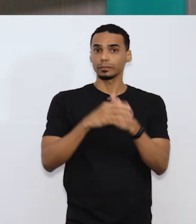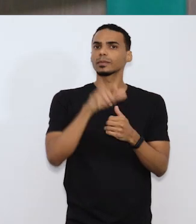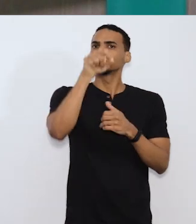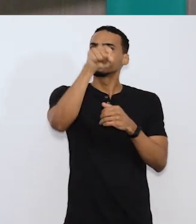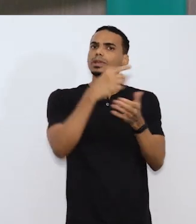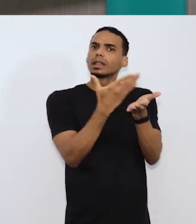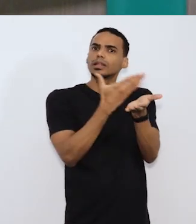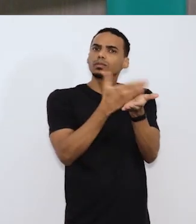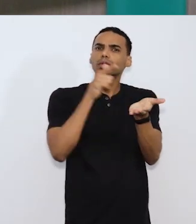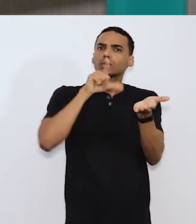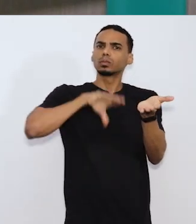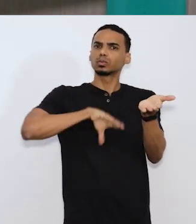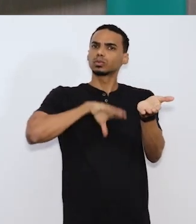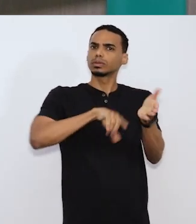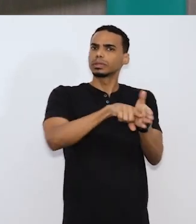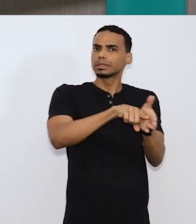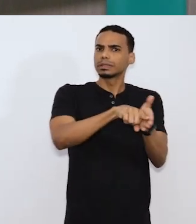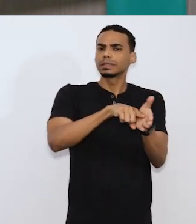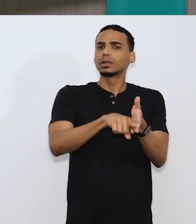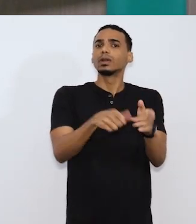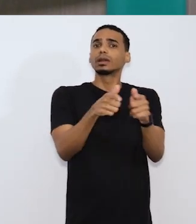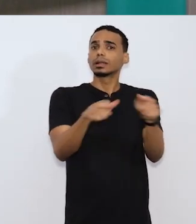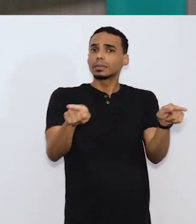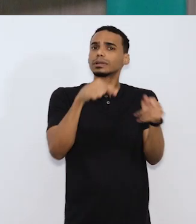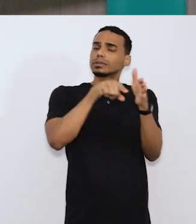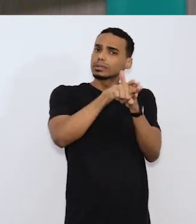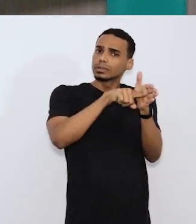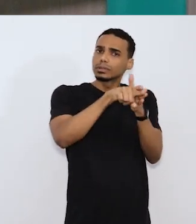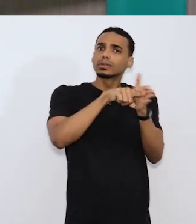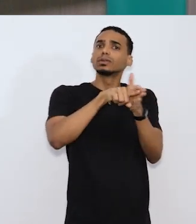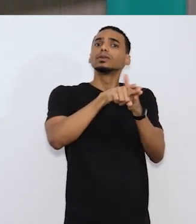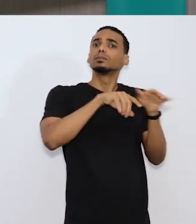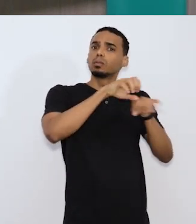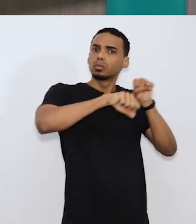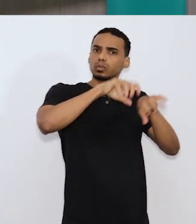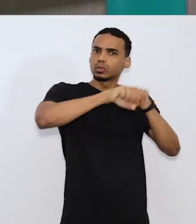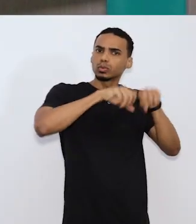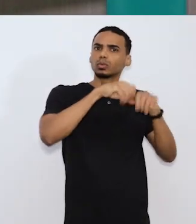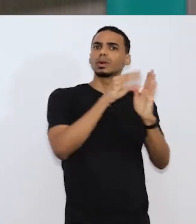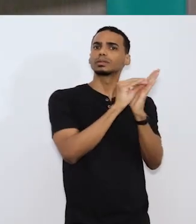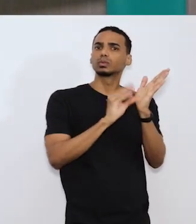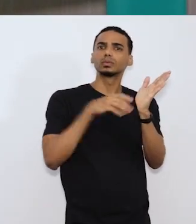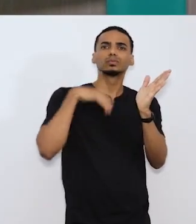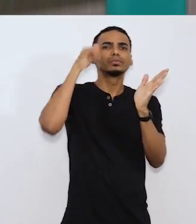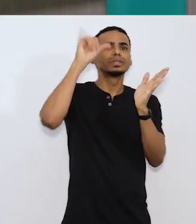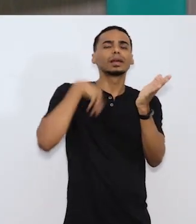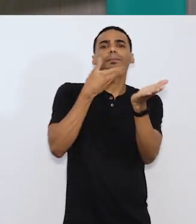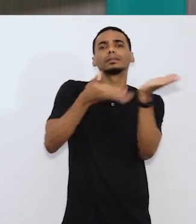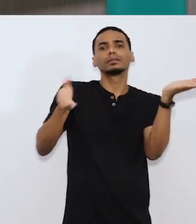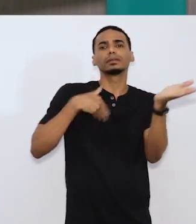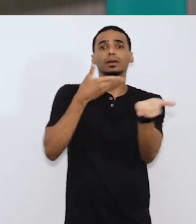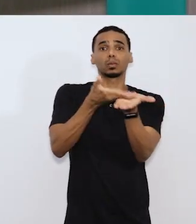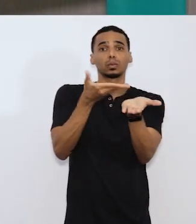Consultem um livro de português, consultem uma gramática, busquem esses assuntos, tentem não perder as aulas